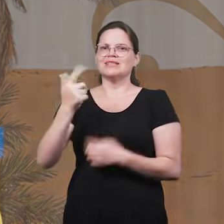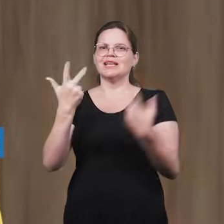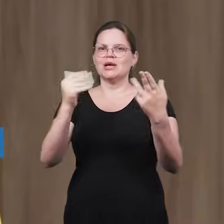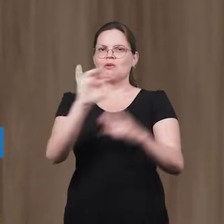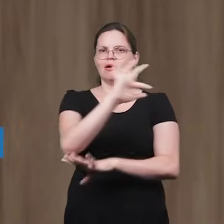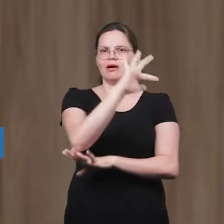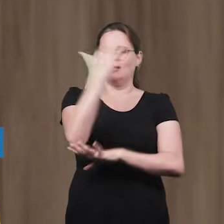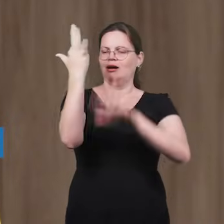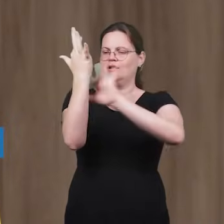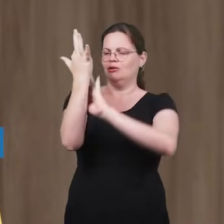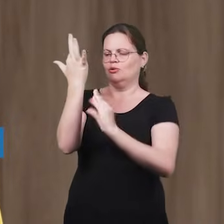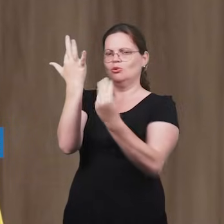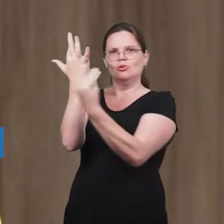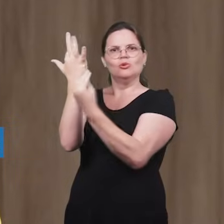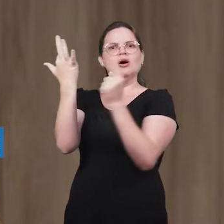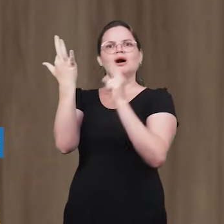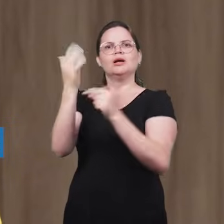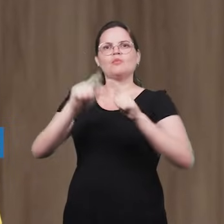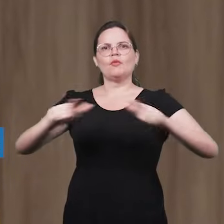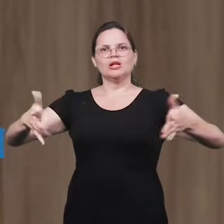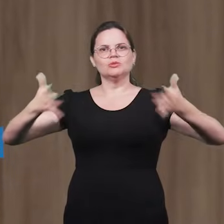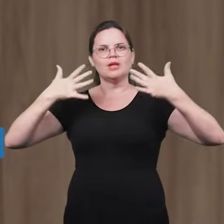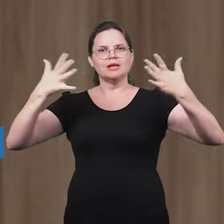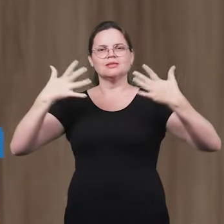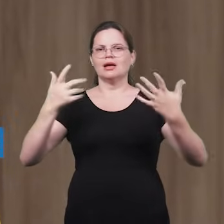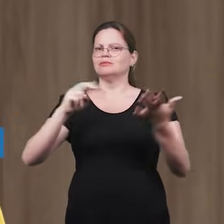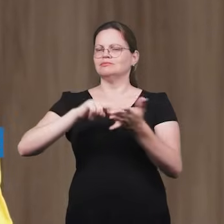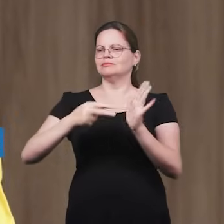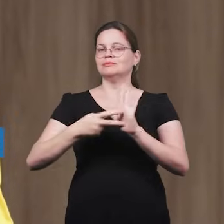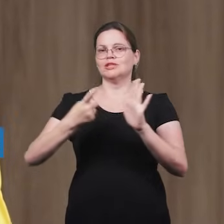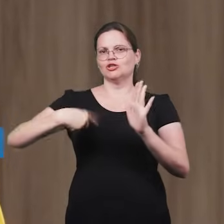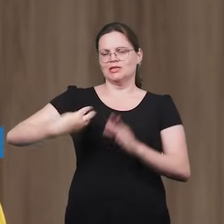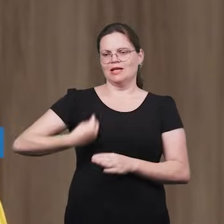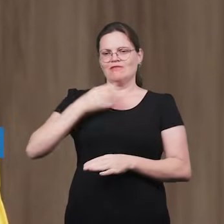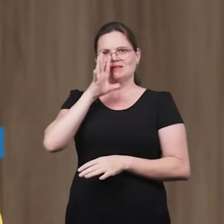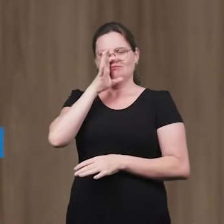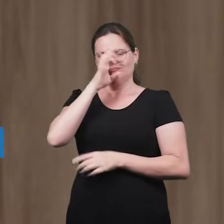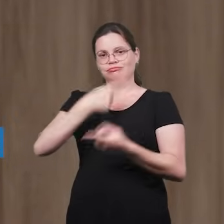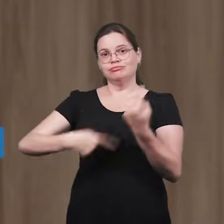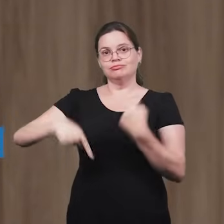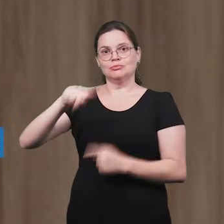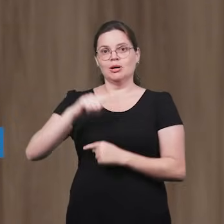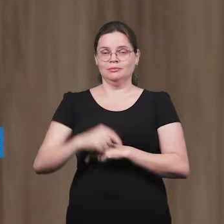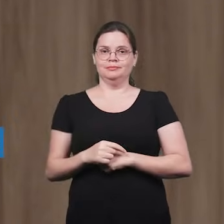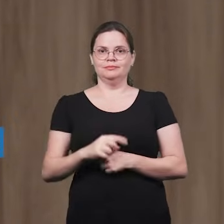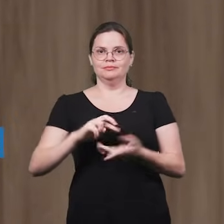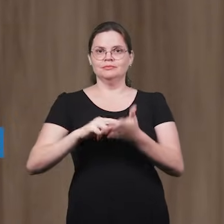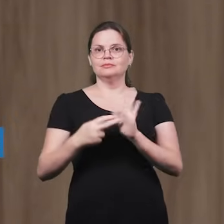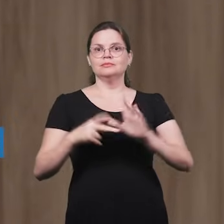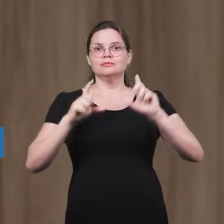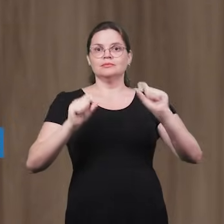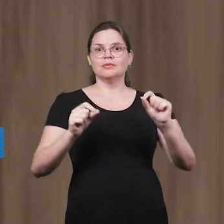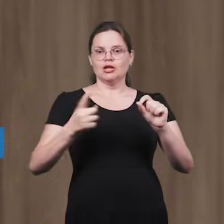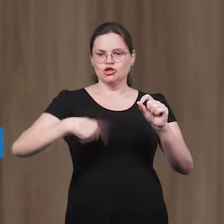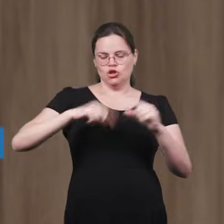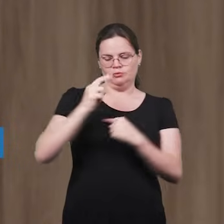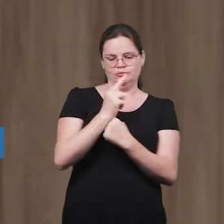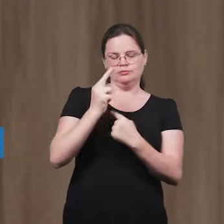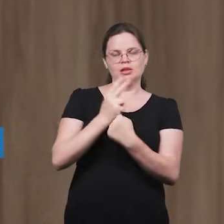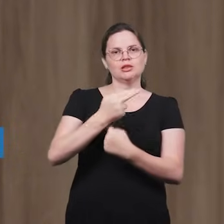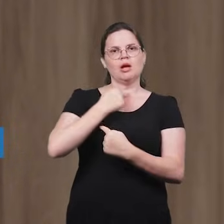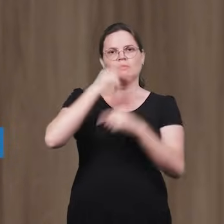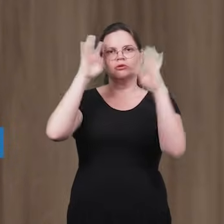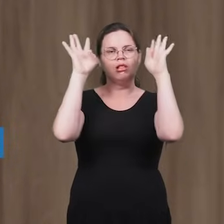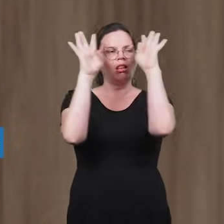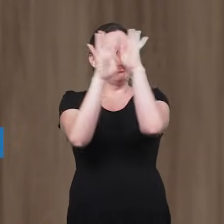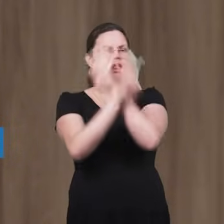tempo do breve em que nós vivemos, um tempo em que nós não podemos estar distraídos no decorrer deste ano na